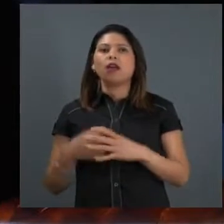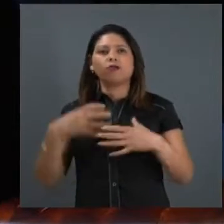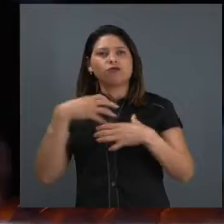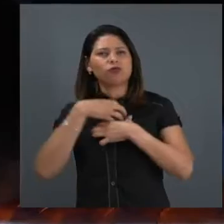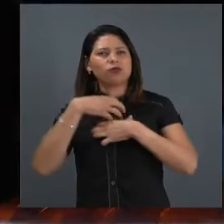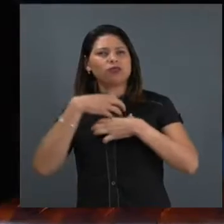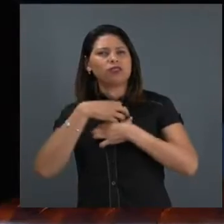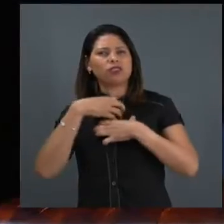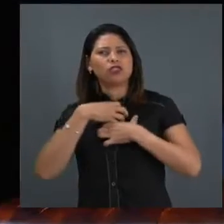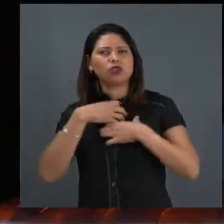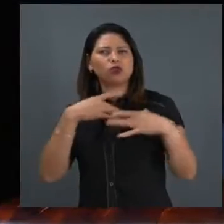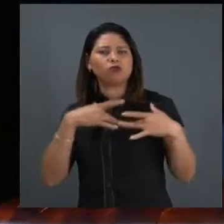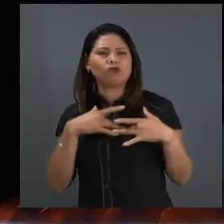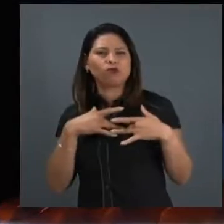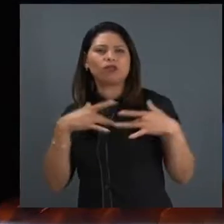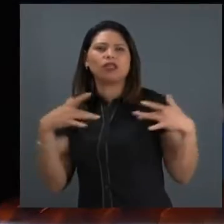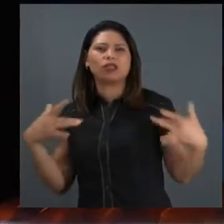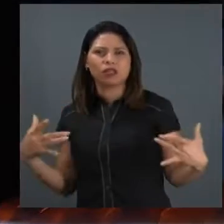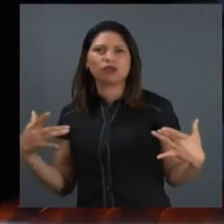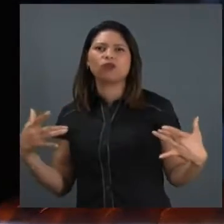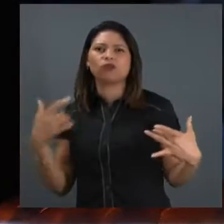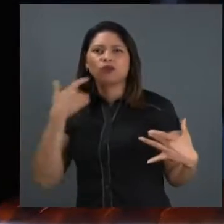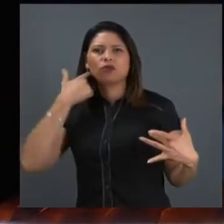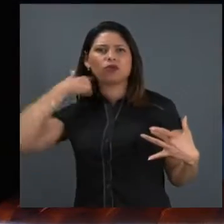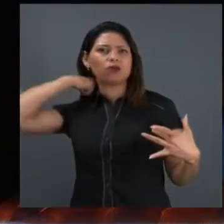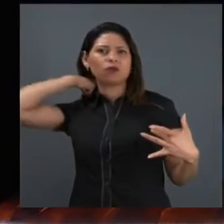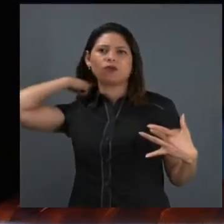humanidade, eu diria, são faróis